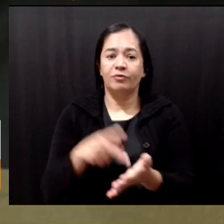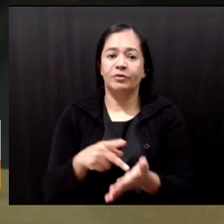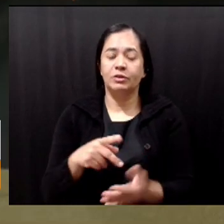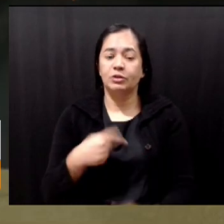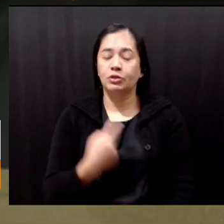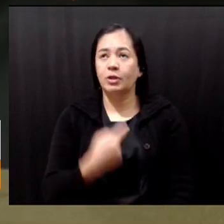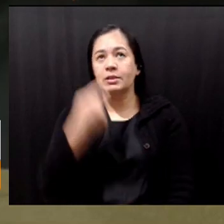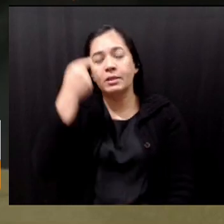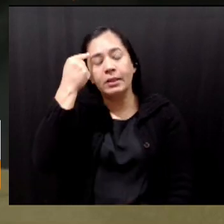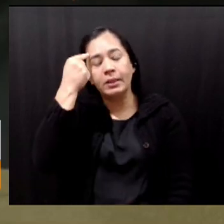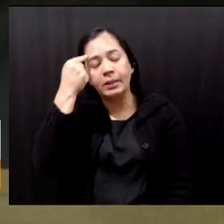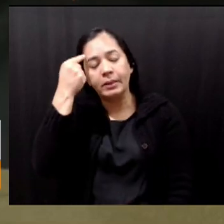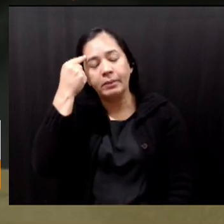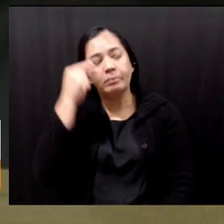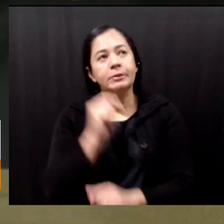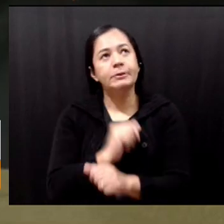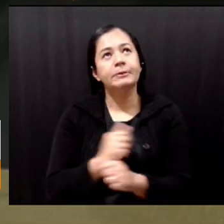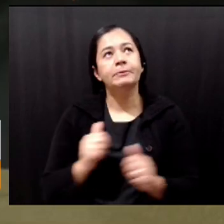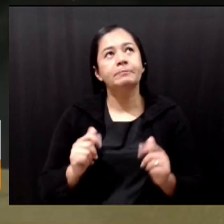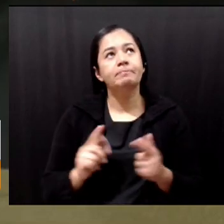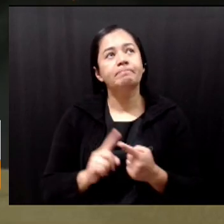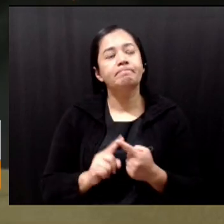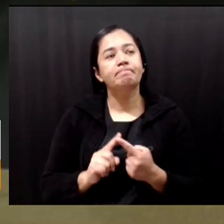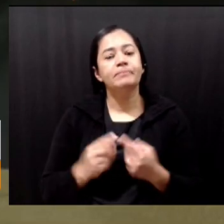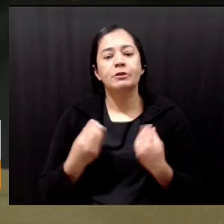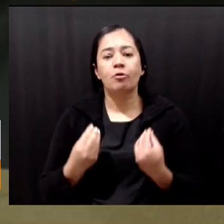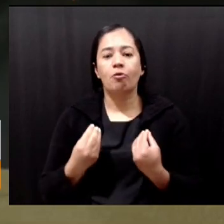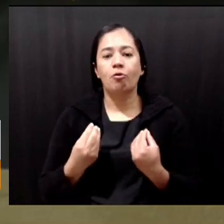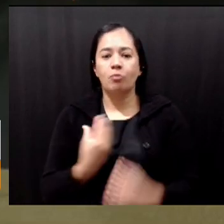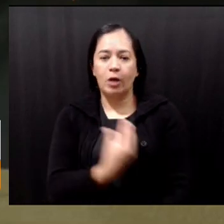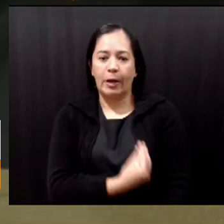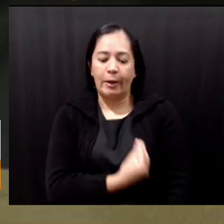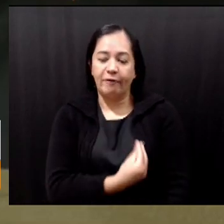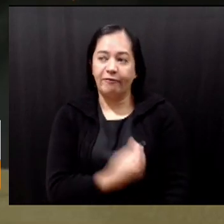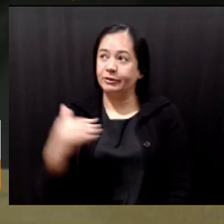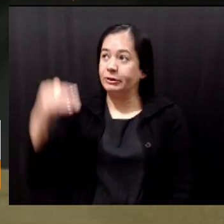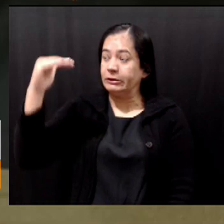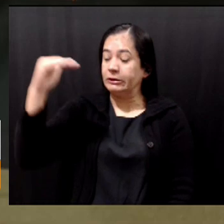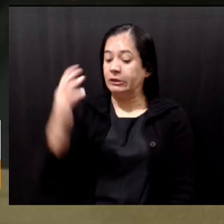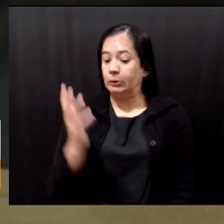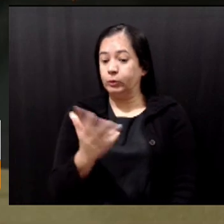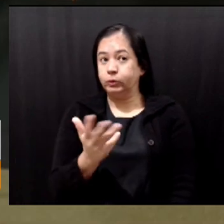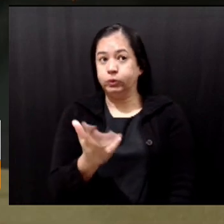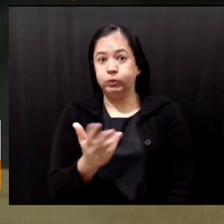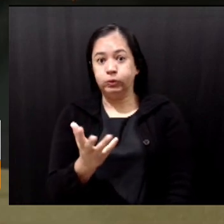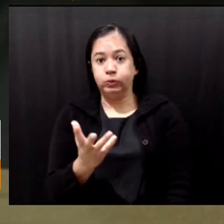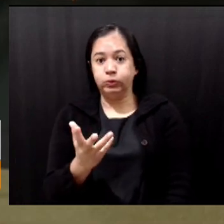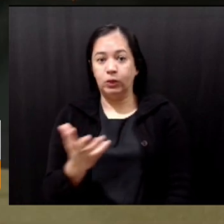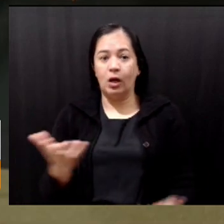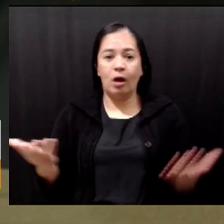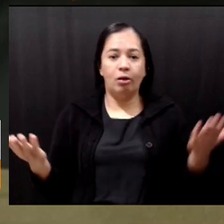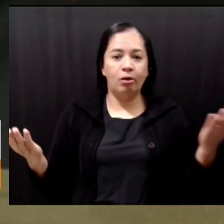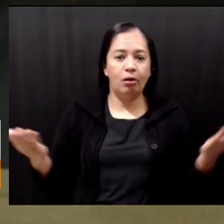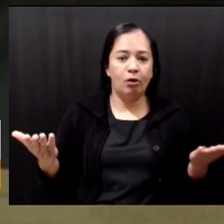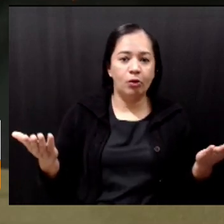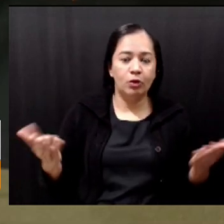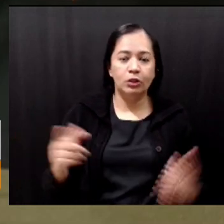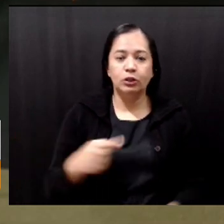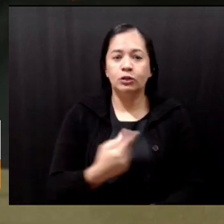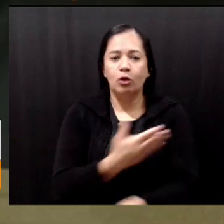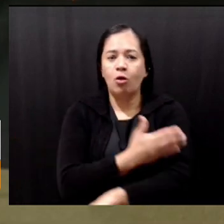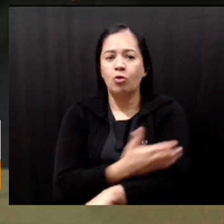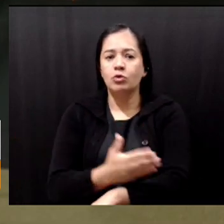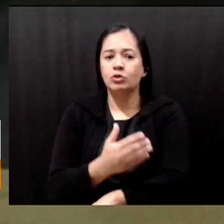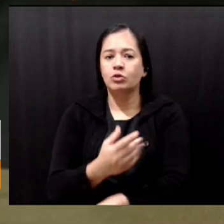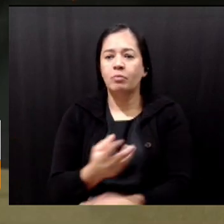pensar, né, essa vida adulta, essa correria que a gente leva. Agora, a gente costuma ouvir: "Quem